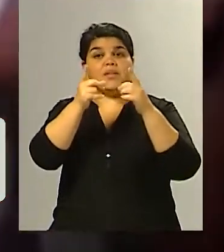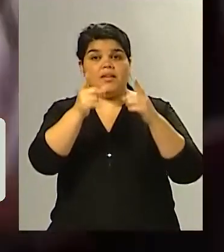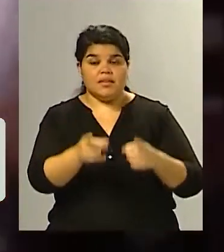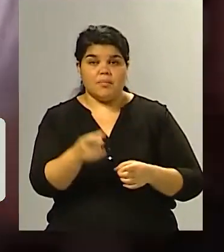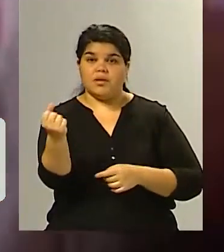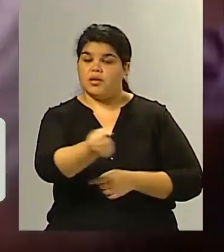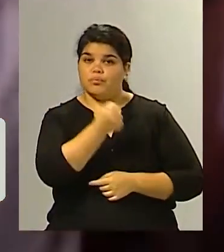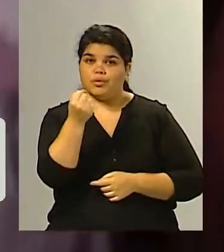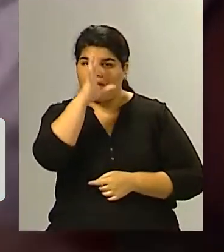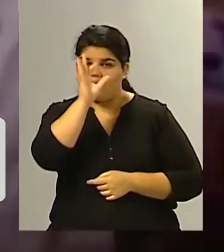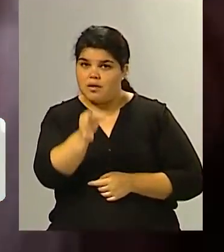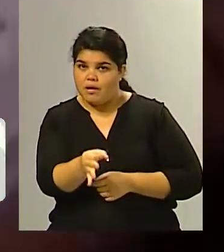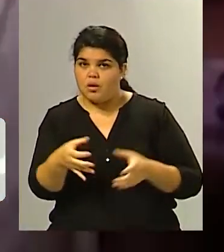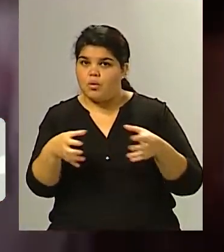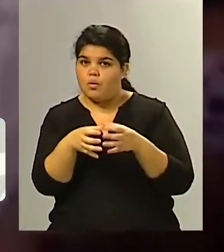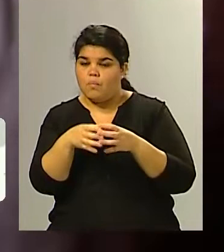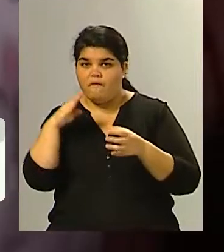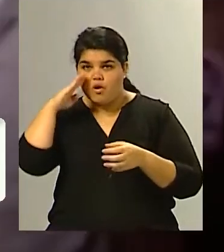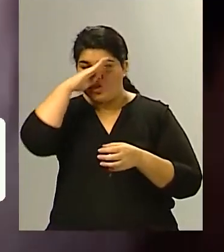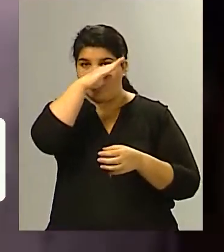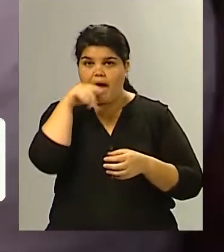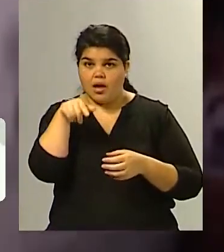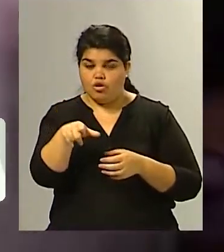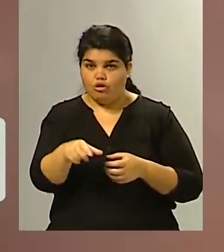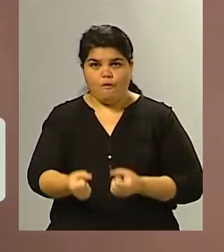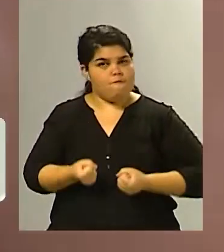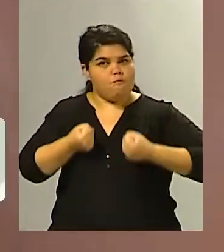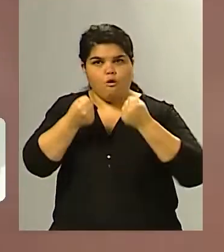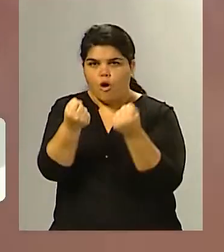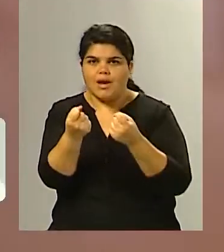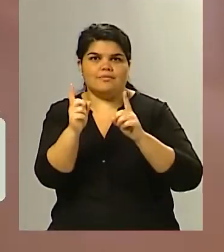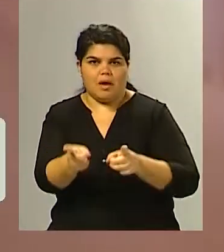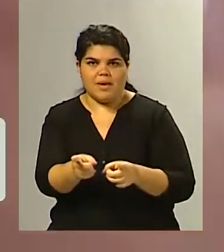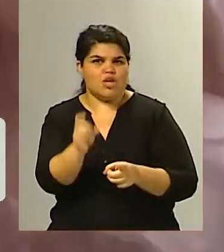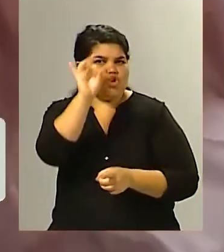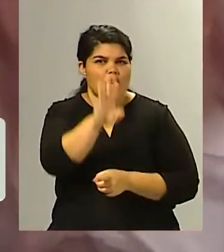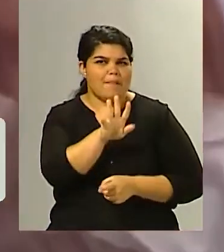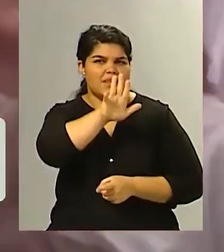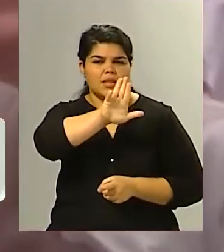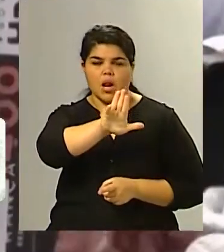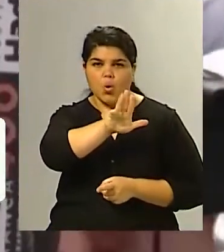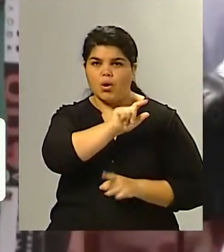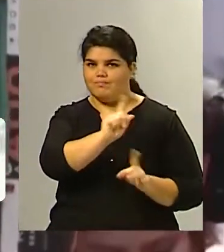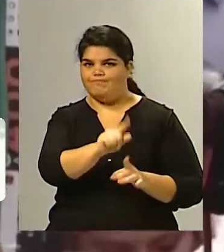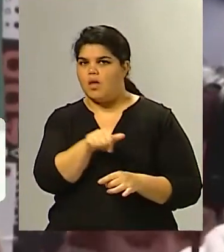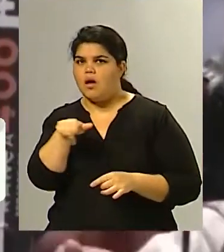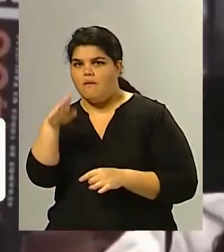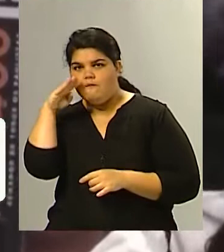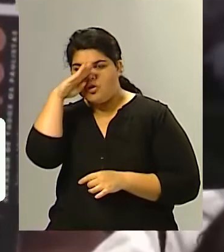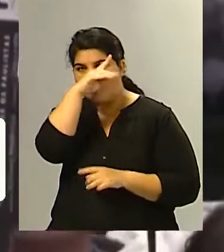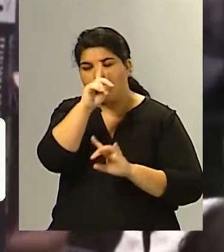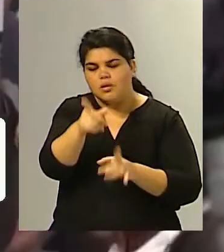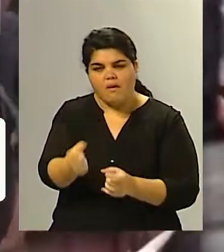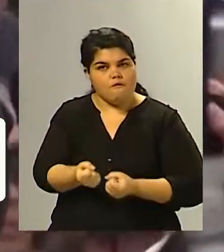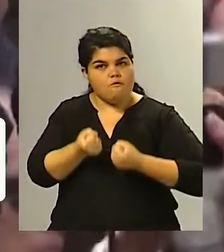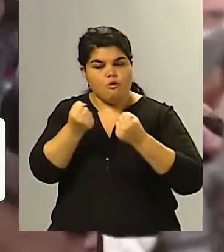redor de Bolsonaro também saíram muito fortalecidos. Obviamente que o país está dividido, não? A diferença e o